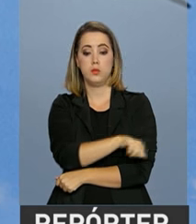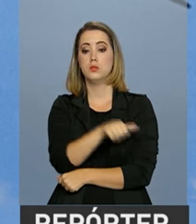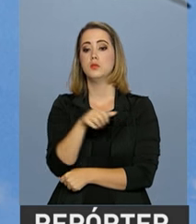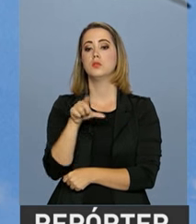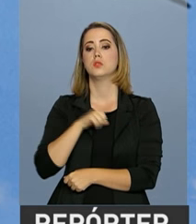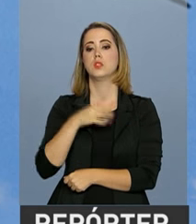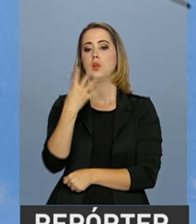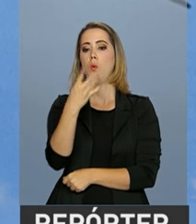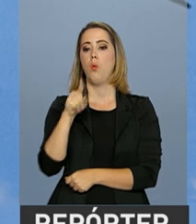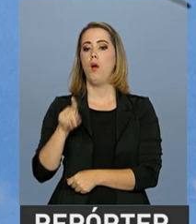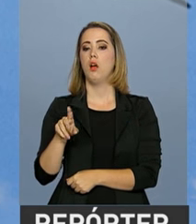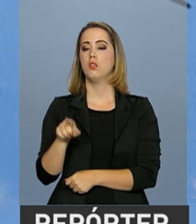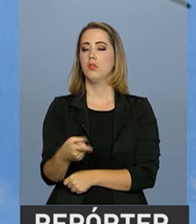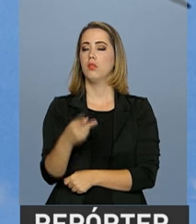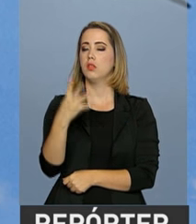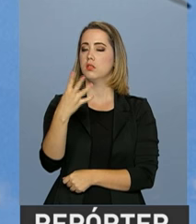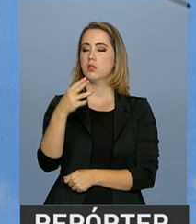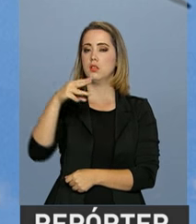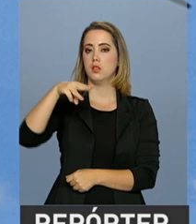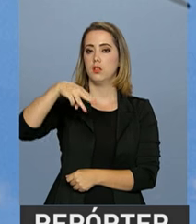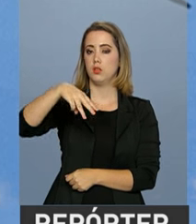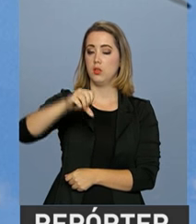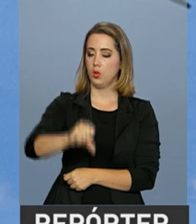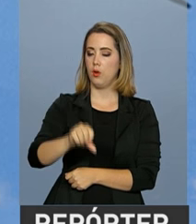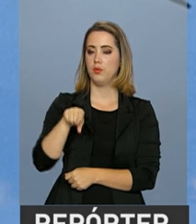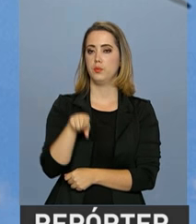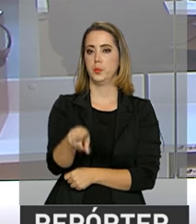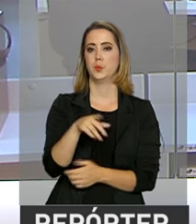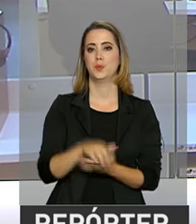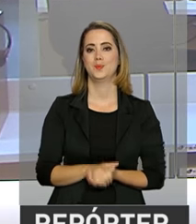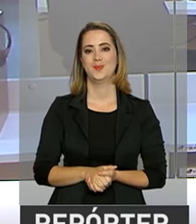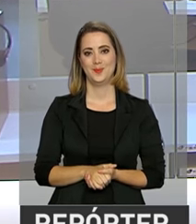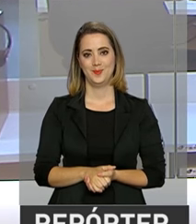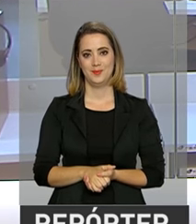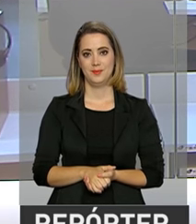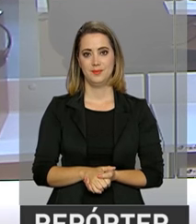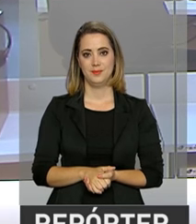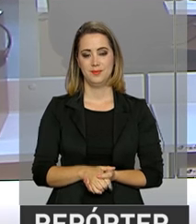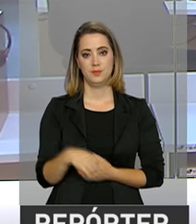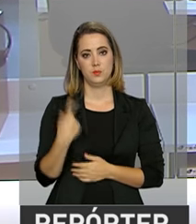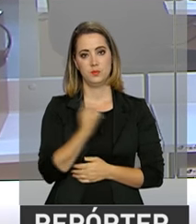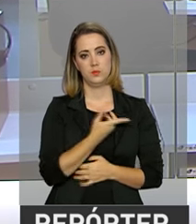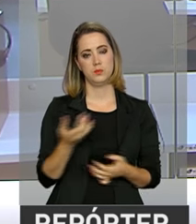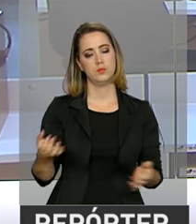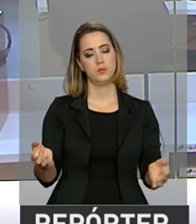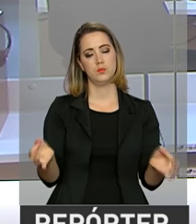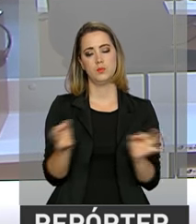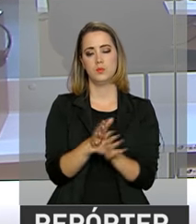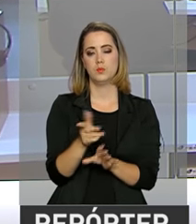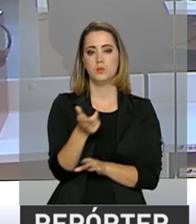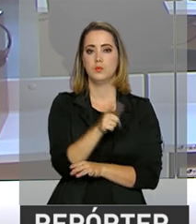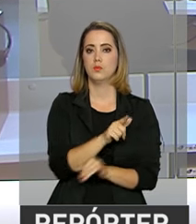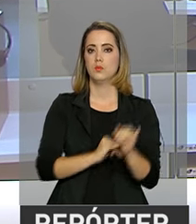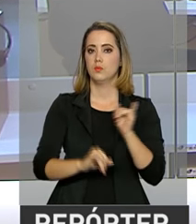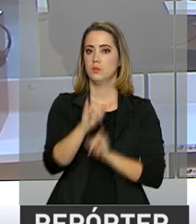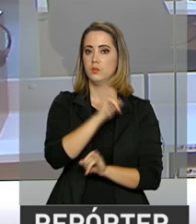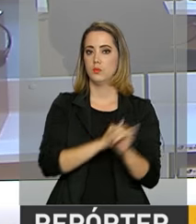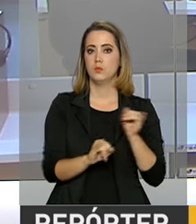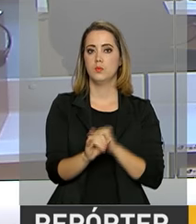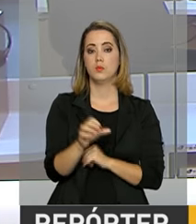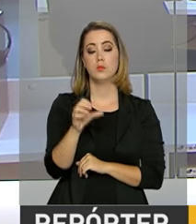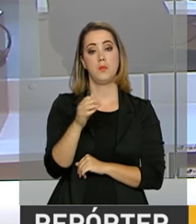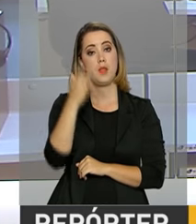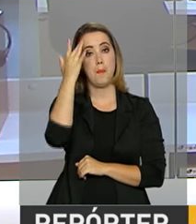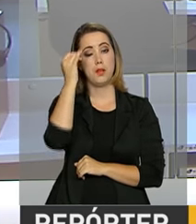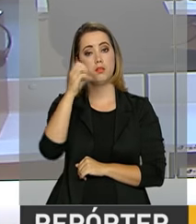no Rio de Janeiro, com 4,39 pontos. Nós voltamos a qualquer momento com outras informações,